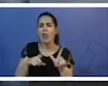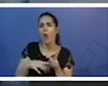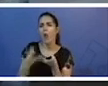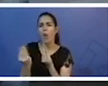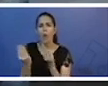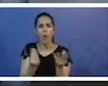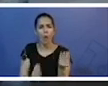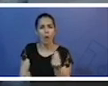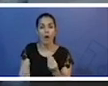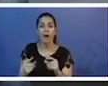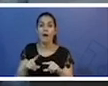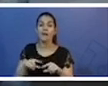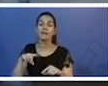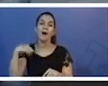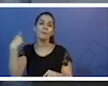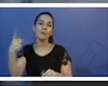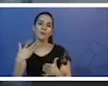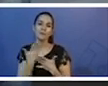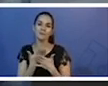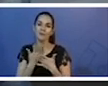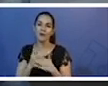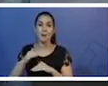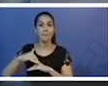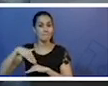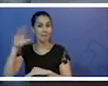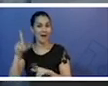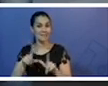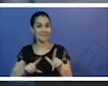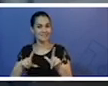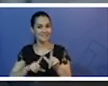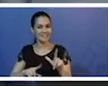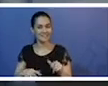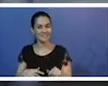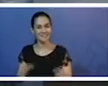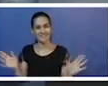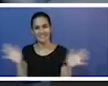Nossa próxima aula a gente vai trabalhar com mais letras. Até a nossa próxima aula, pessoal.